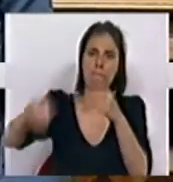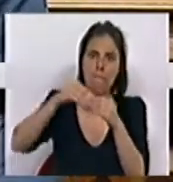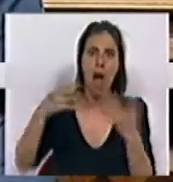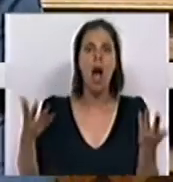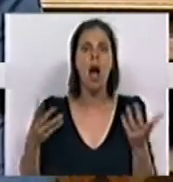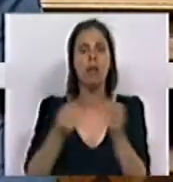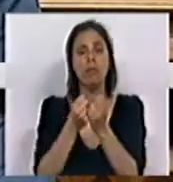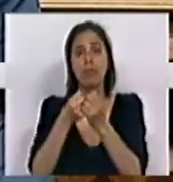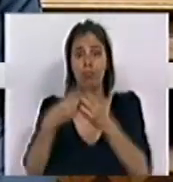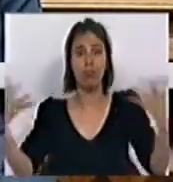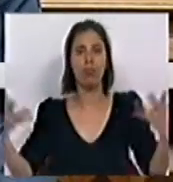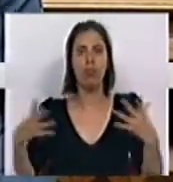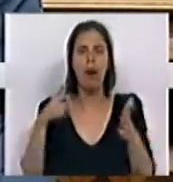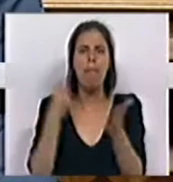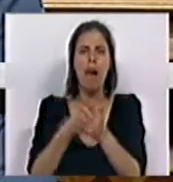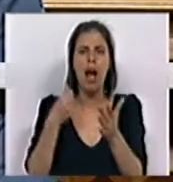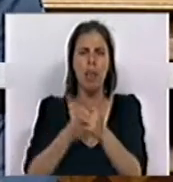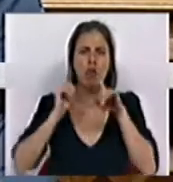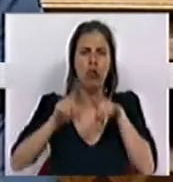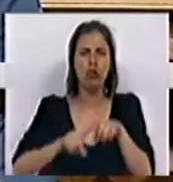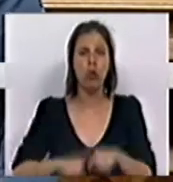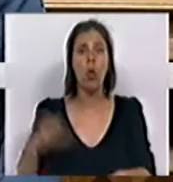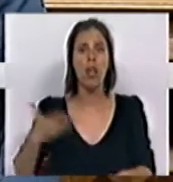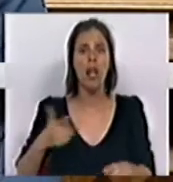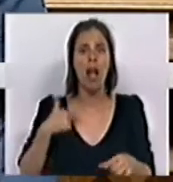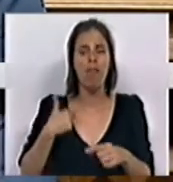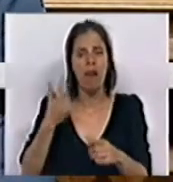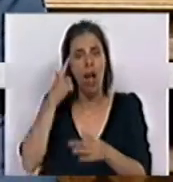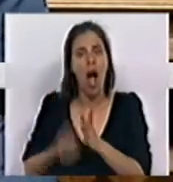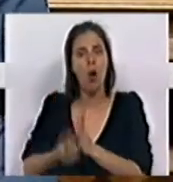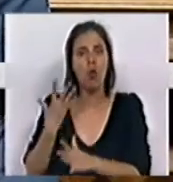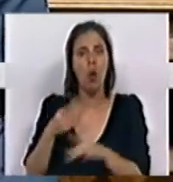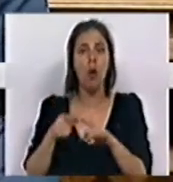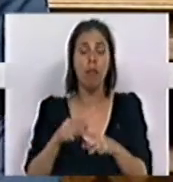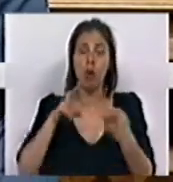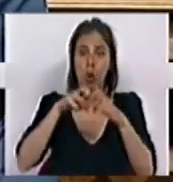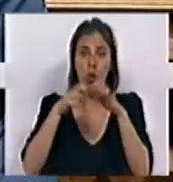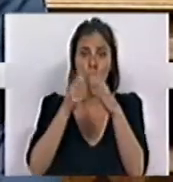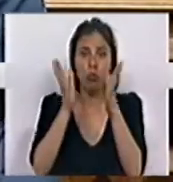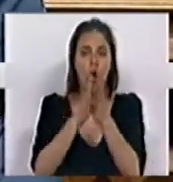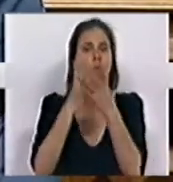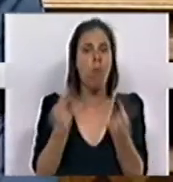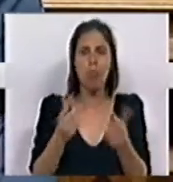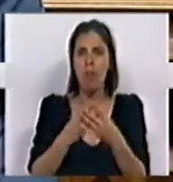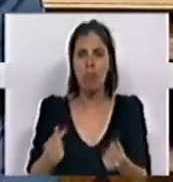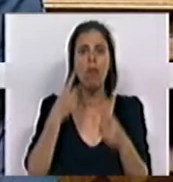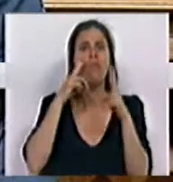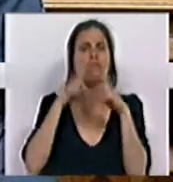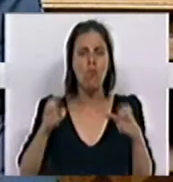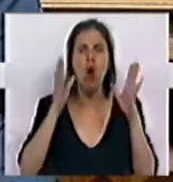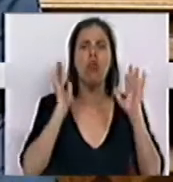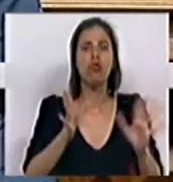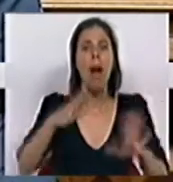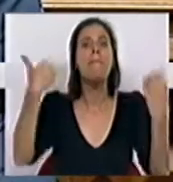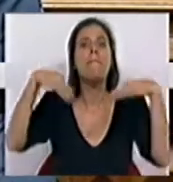com os múltiplos pagamentos nos direitos de autor. Para todos estes problemas não há soluções, estão